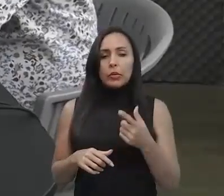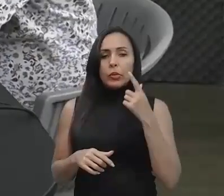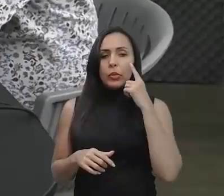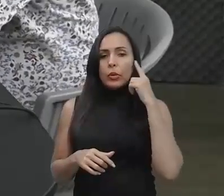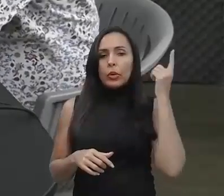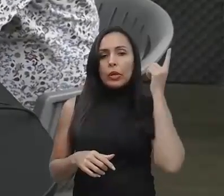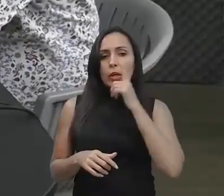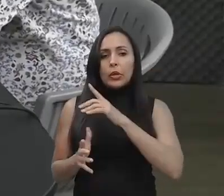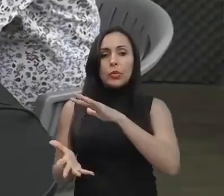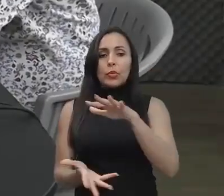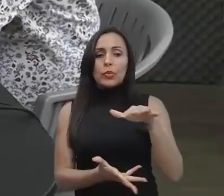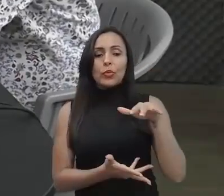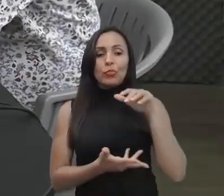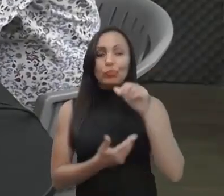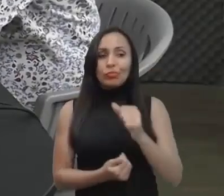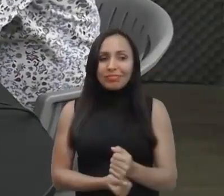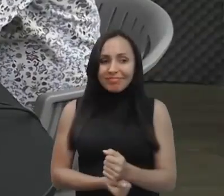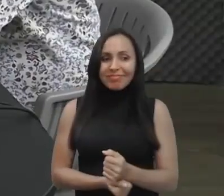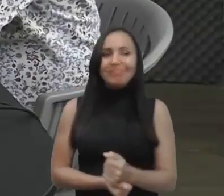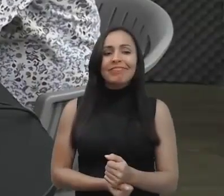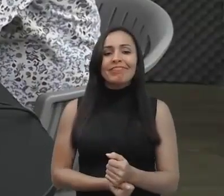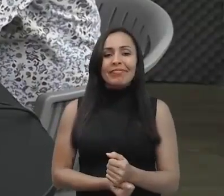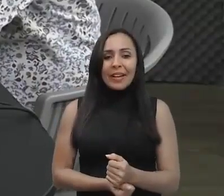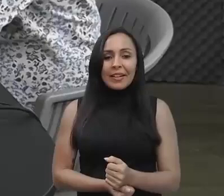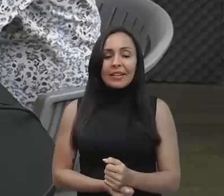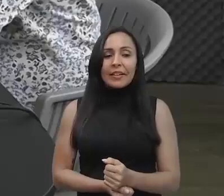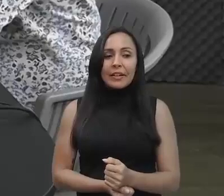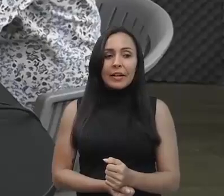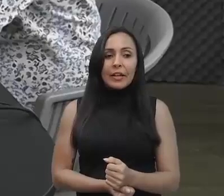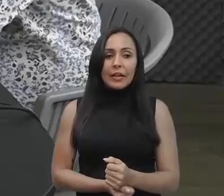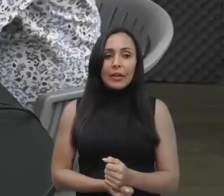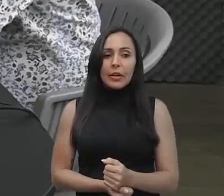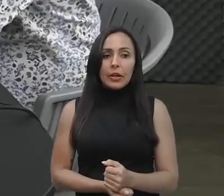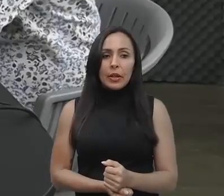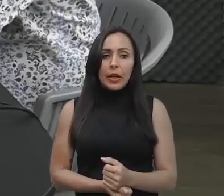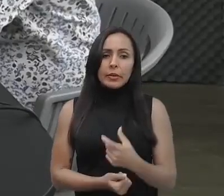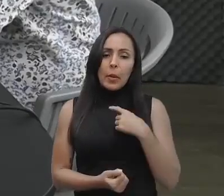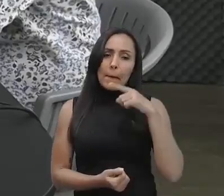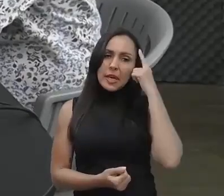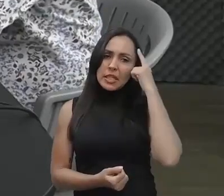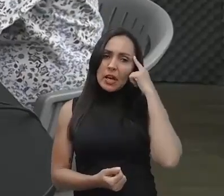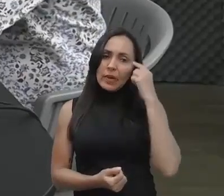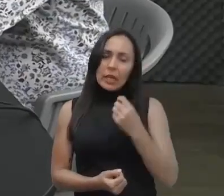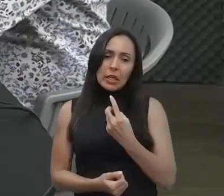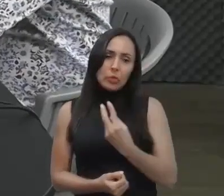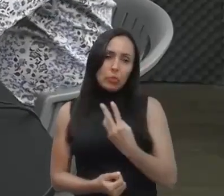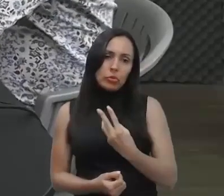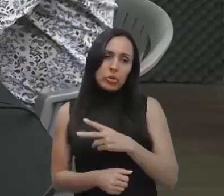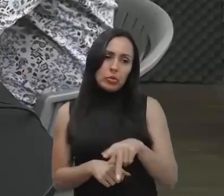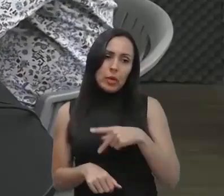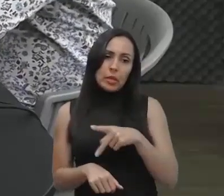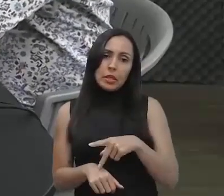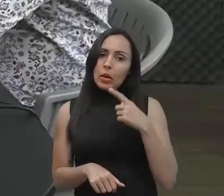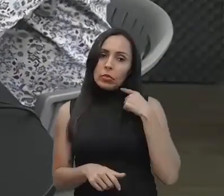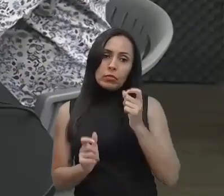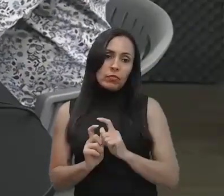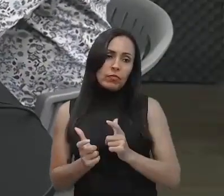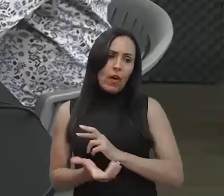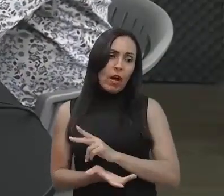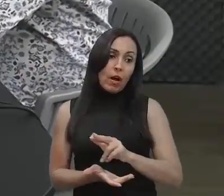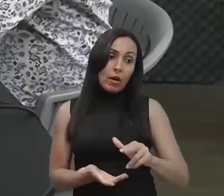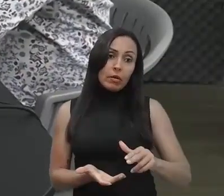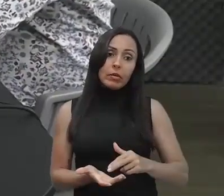pronto ganho mundo porque são são muitos países né eu pensava que era só eram dois três países mas é muitos lugares n são muitos países e assim a